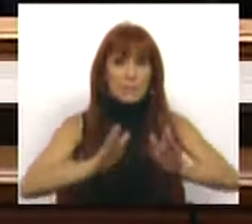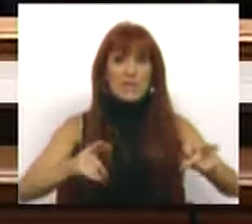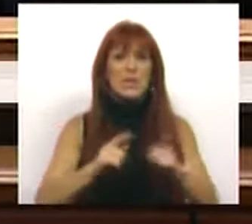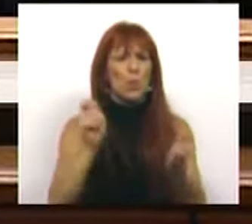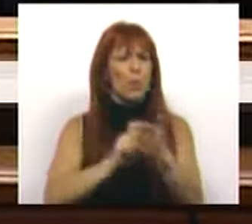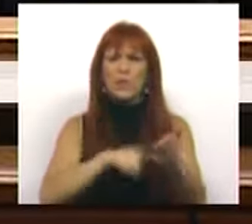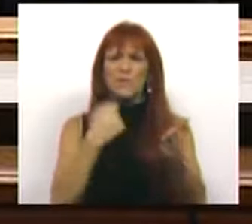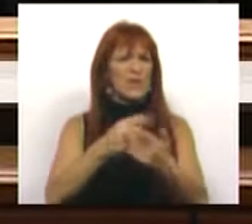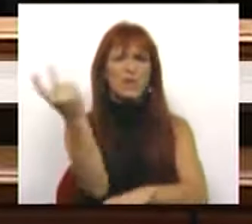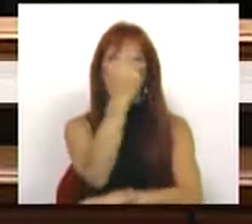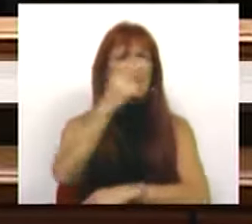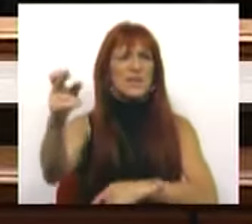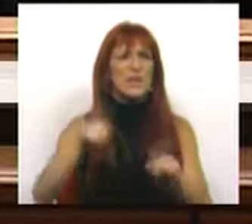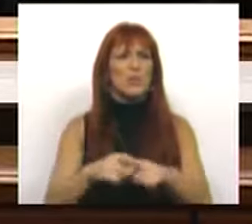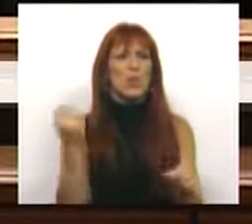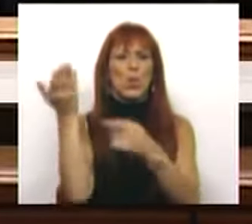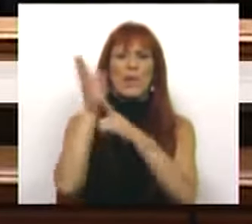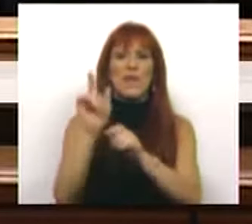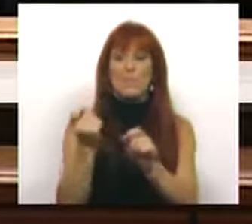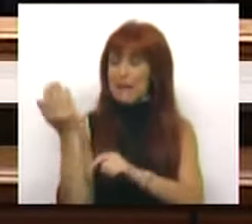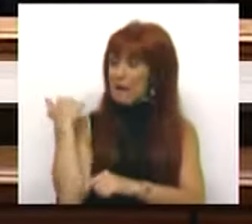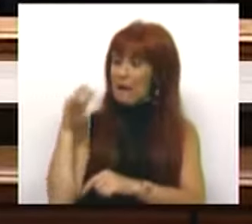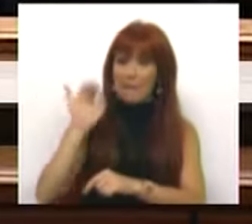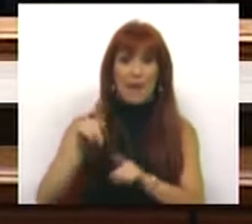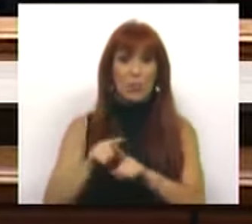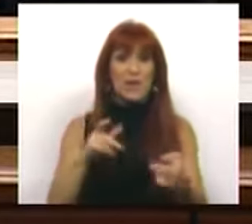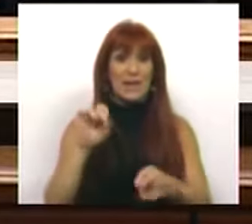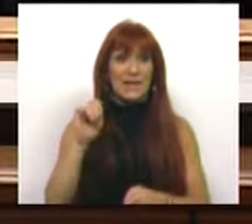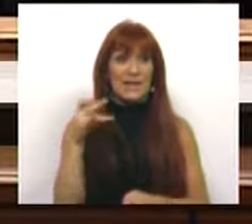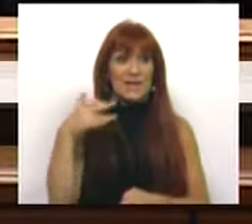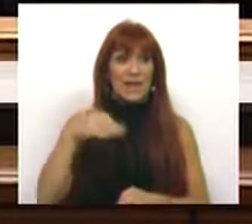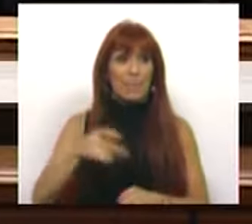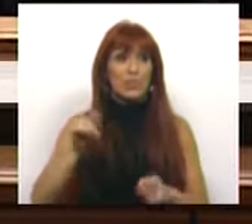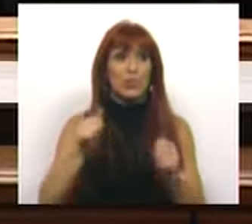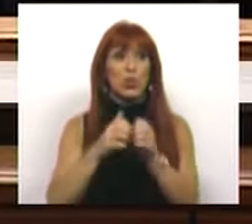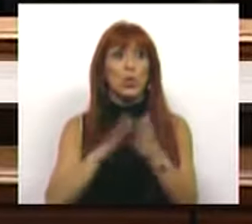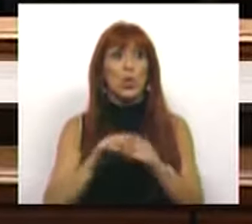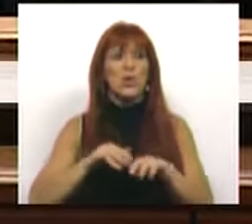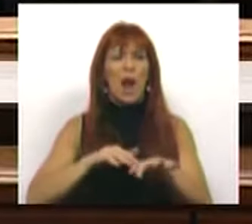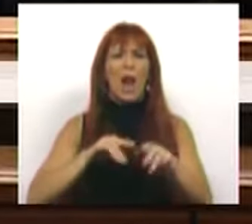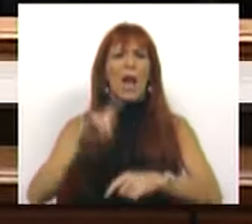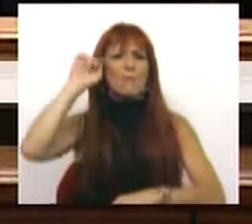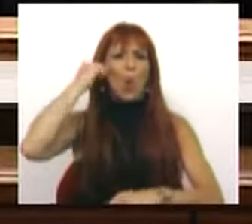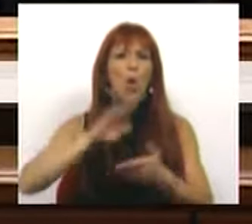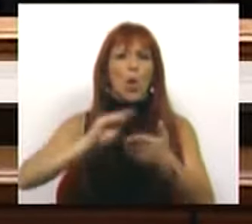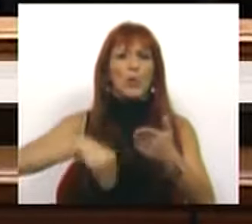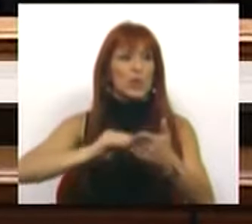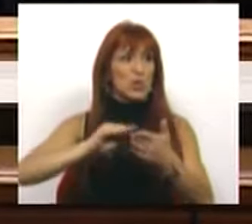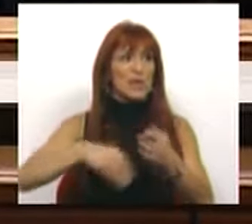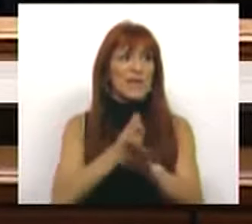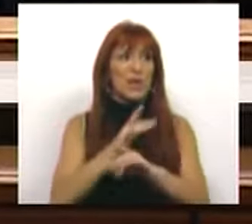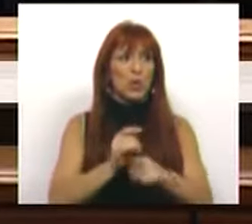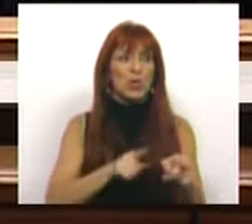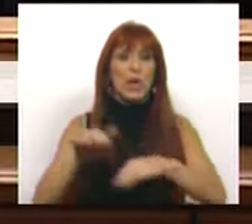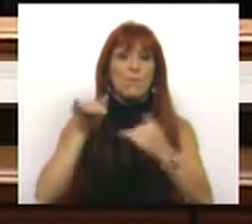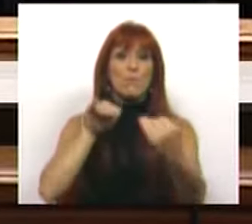um ponto final de uma vez por todas. O exemplo mais recente do Ciresp, mas também todo o cortejo de ruinosos contratos no setor